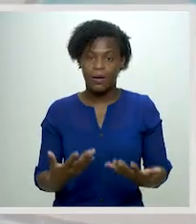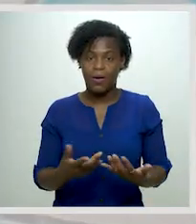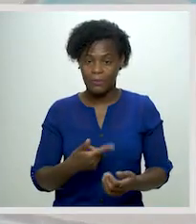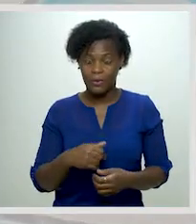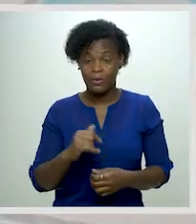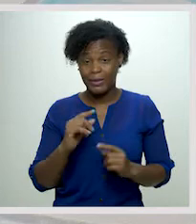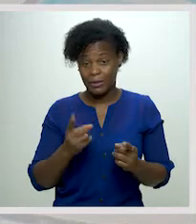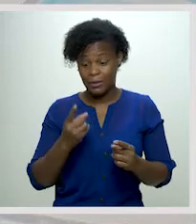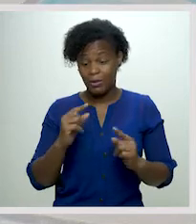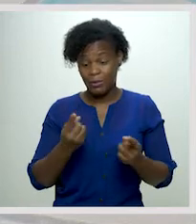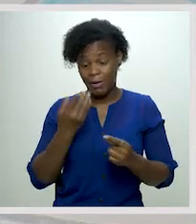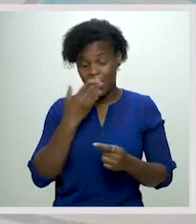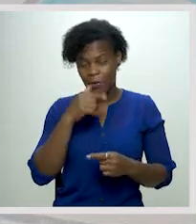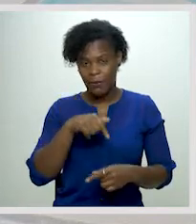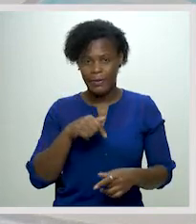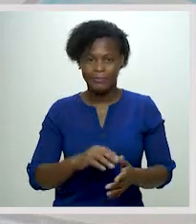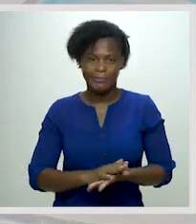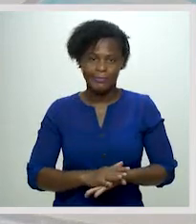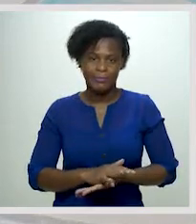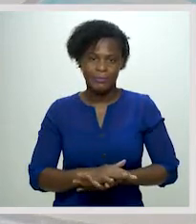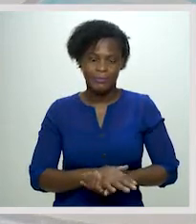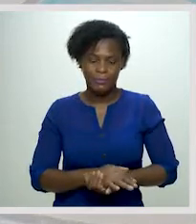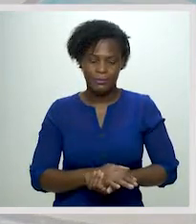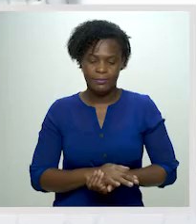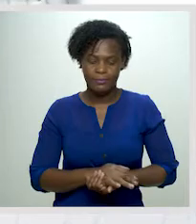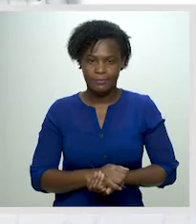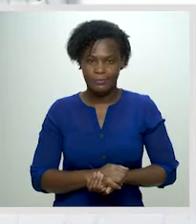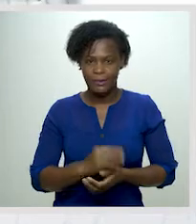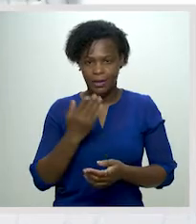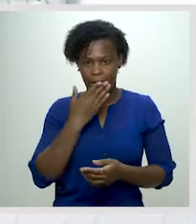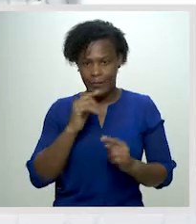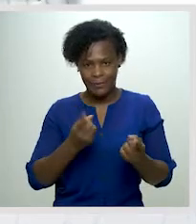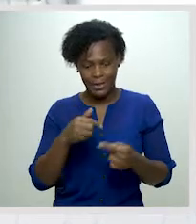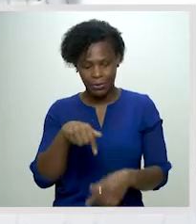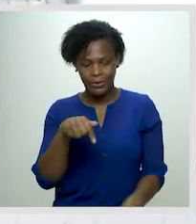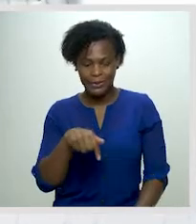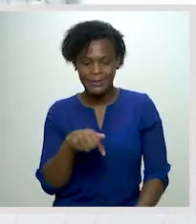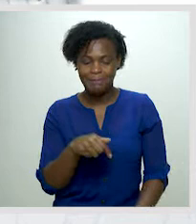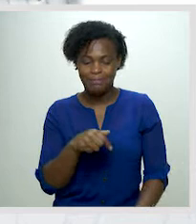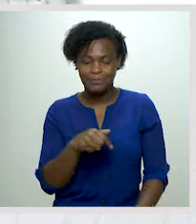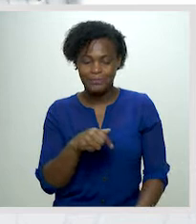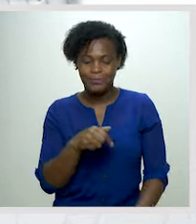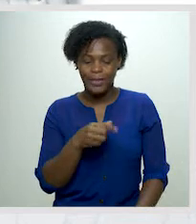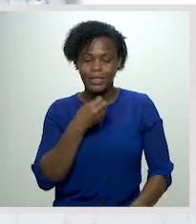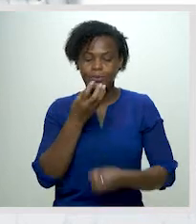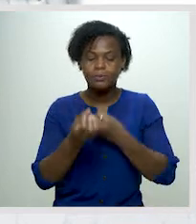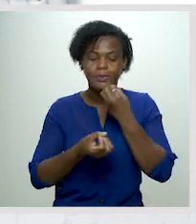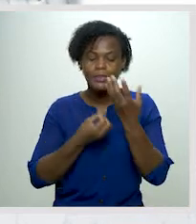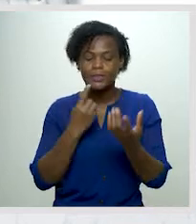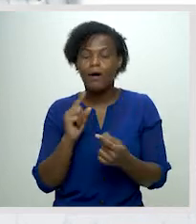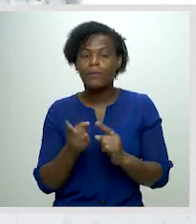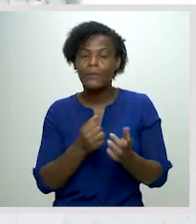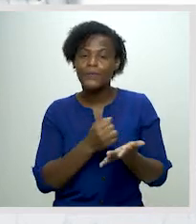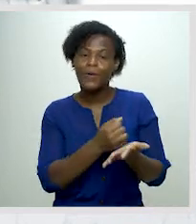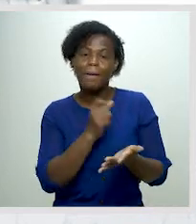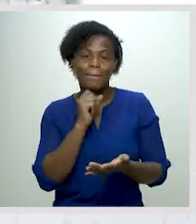Agora vamos dar início ao nosso sumário de hoje. O nosso sumário de hoje é argumentos